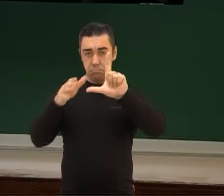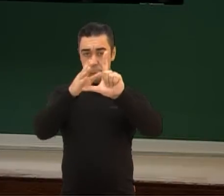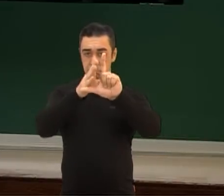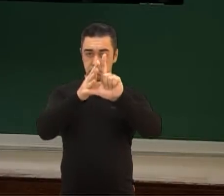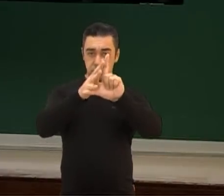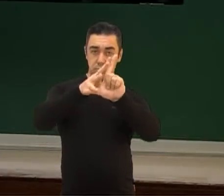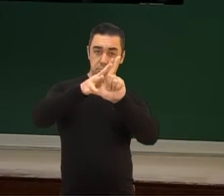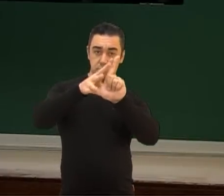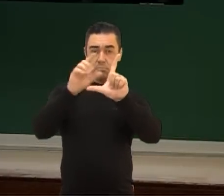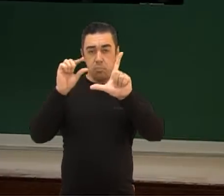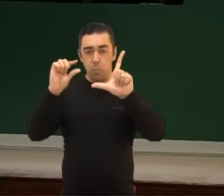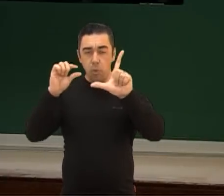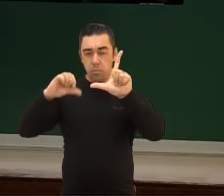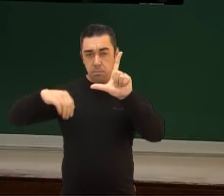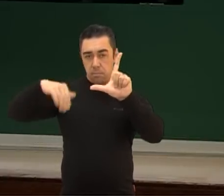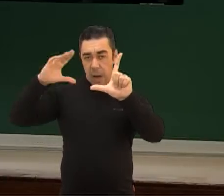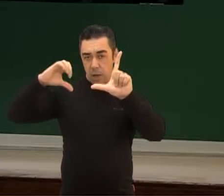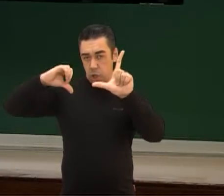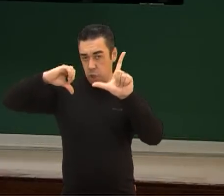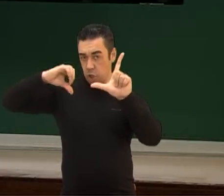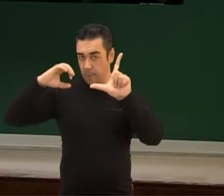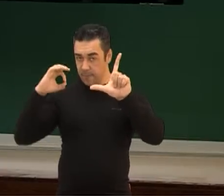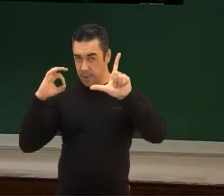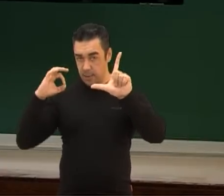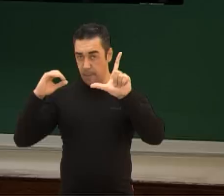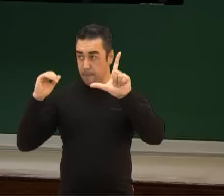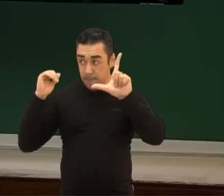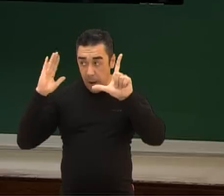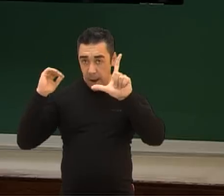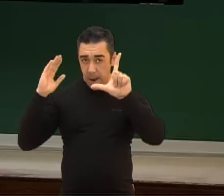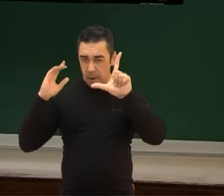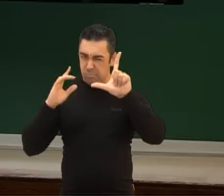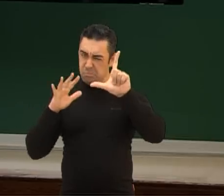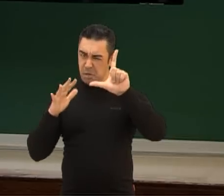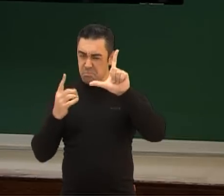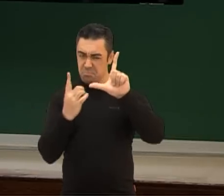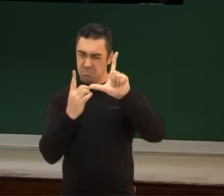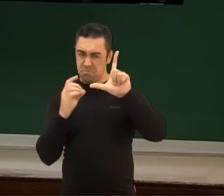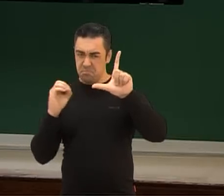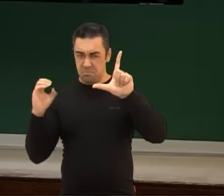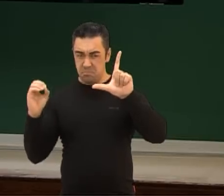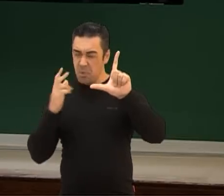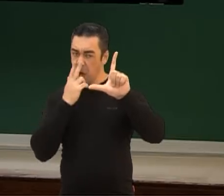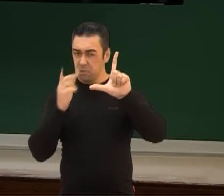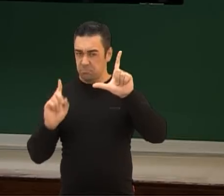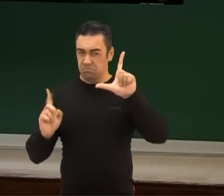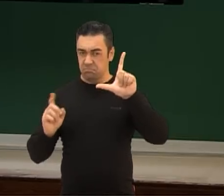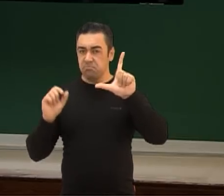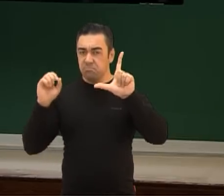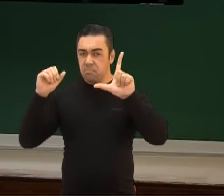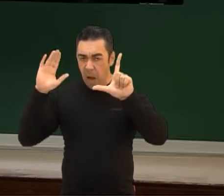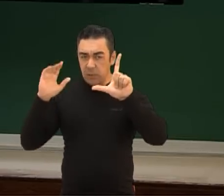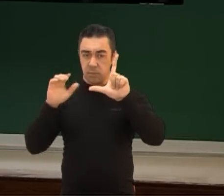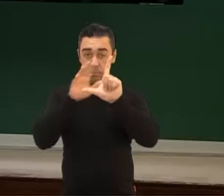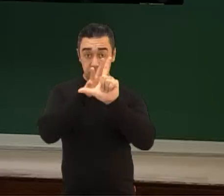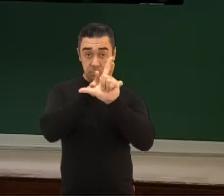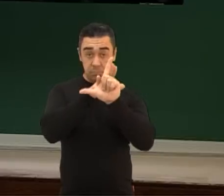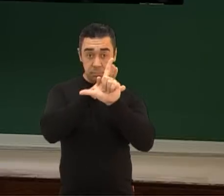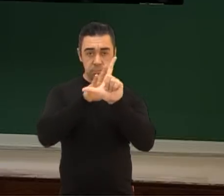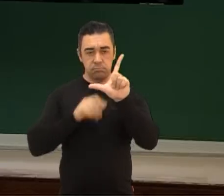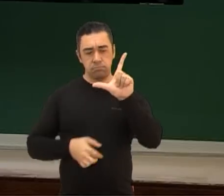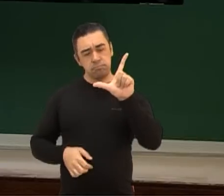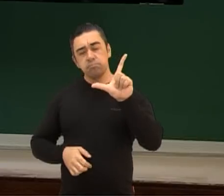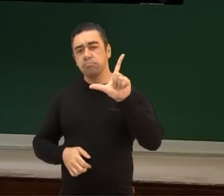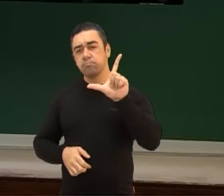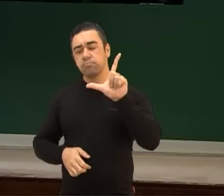aproximadamente quanto será? Será que é um ângulo reto aqui, que nós temos um ângulo de 90 graus? Eu acho que não, né? É um pouquinho mais que